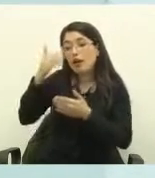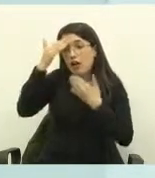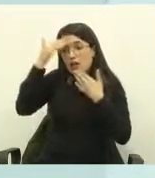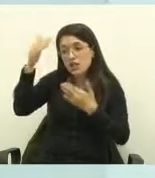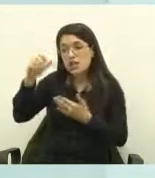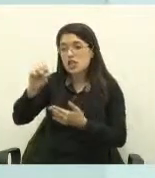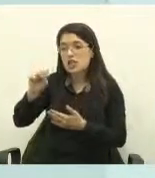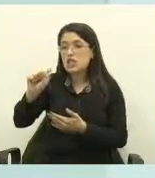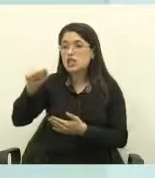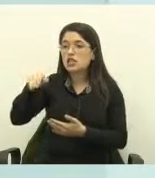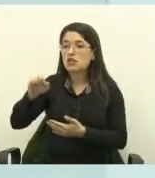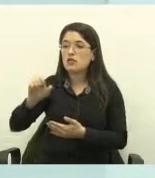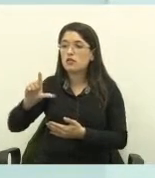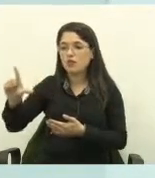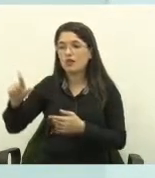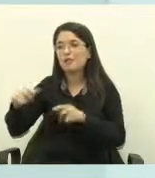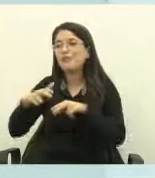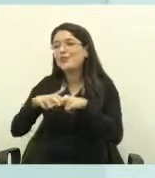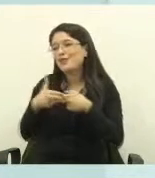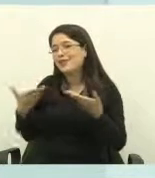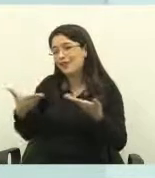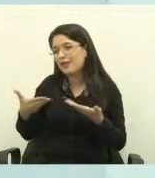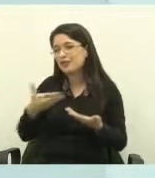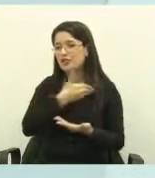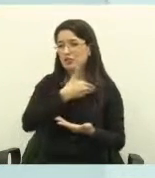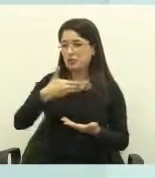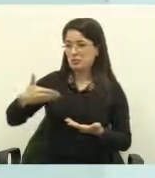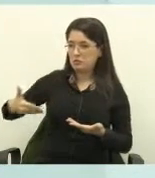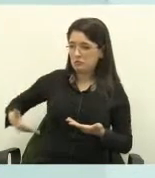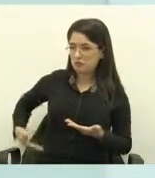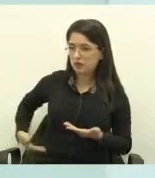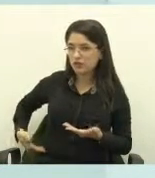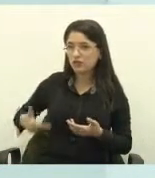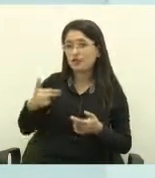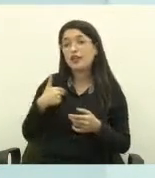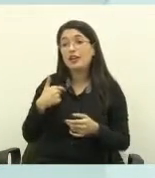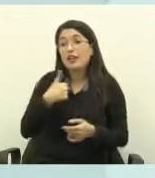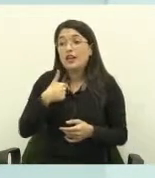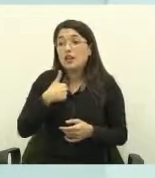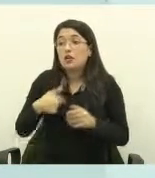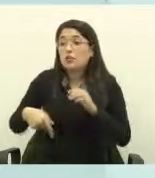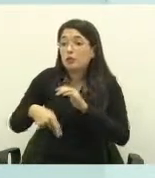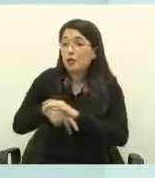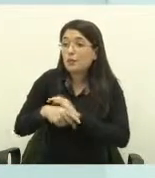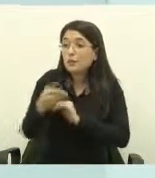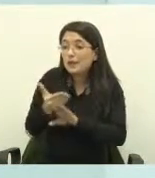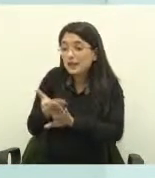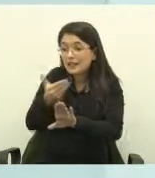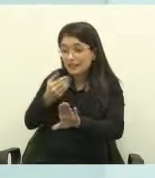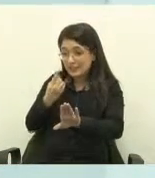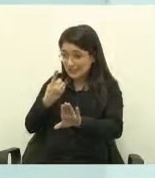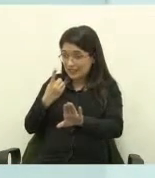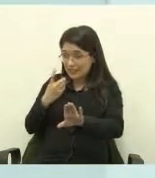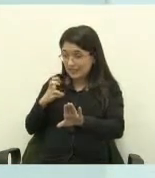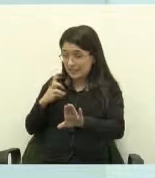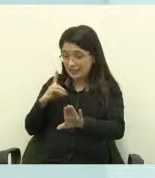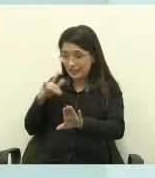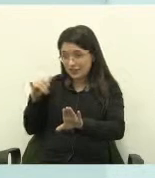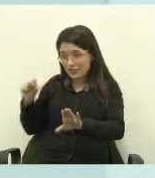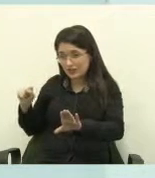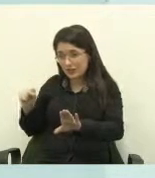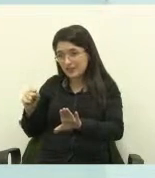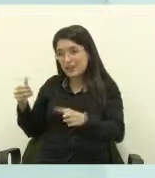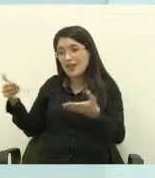que está presidindo a sessão. E eu saí de licença por 15 dias do Legislativo e a licença vence hoje. Então, hoje eu estou